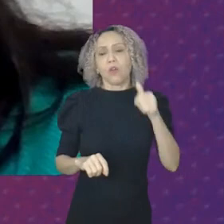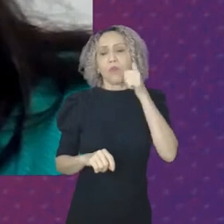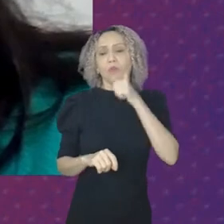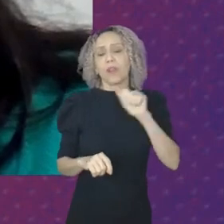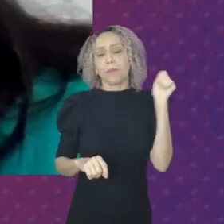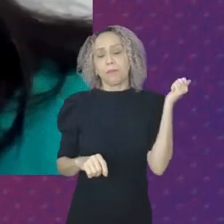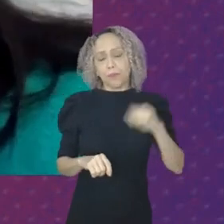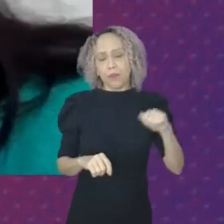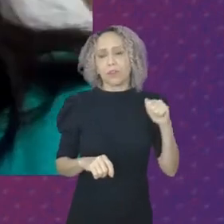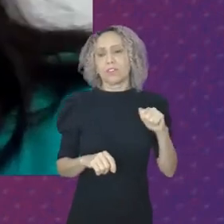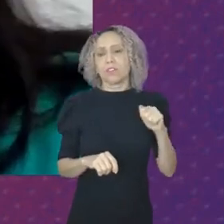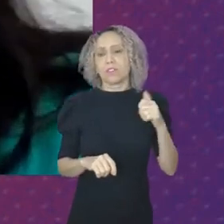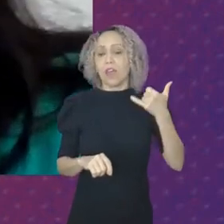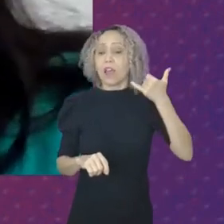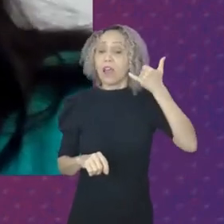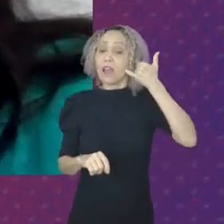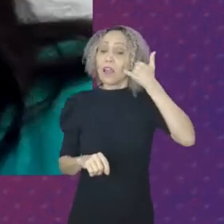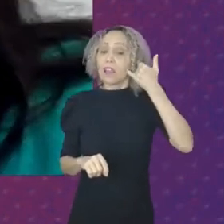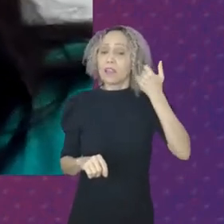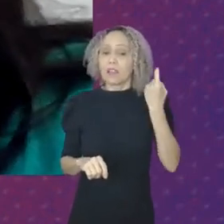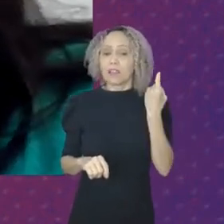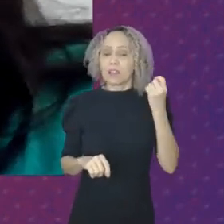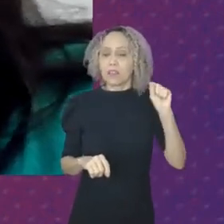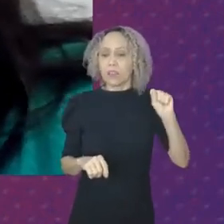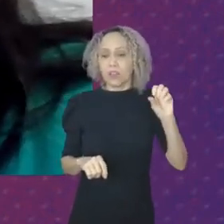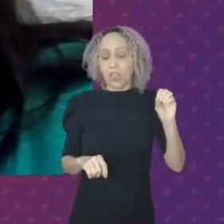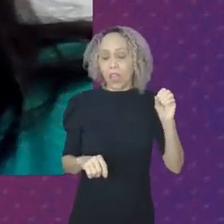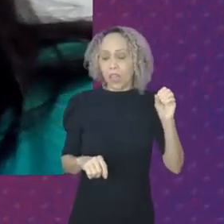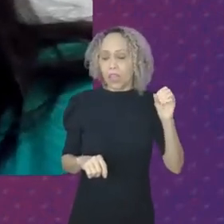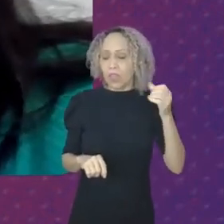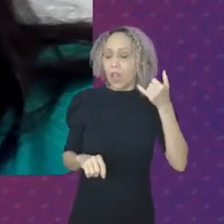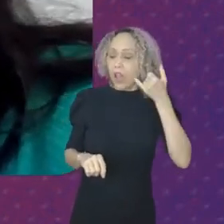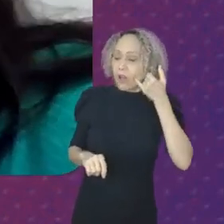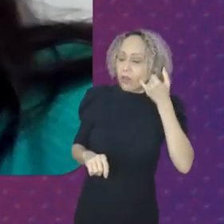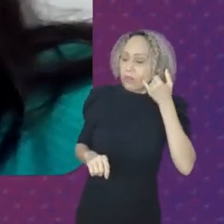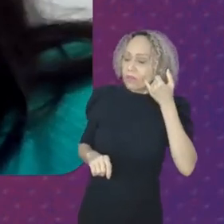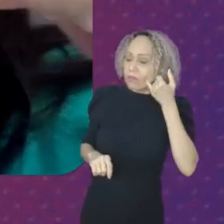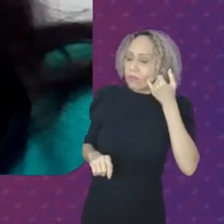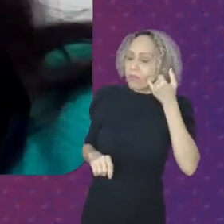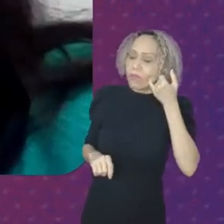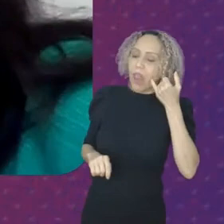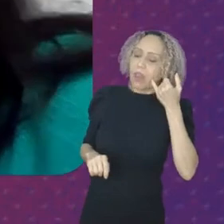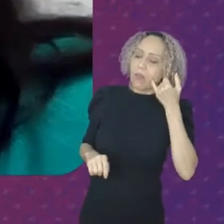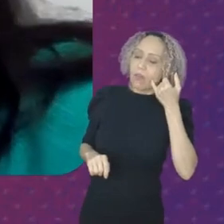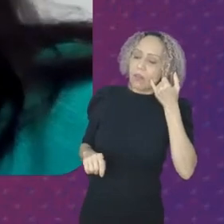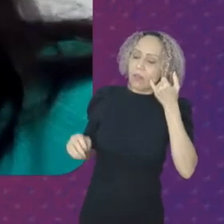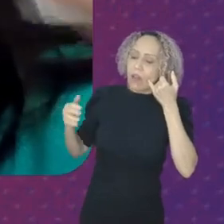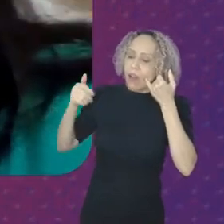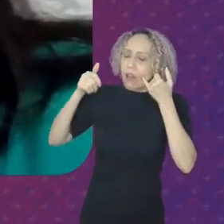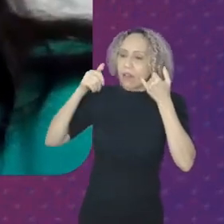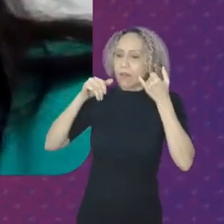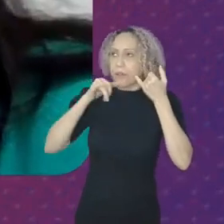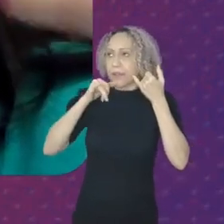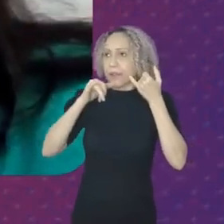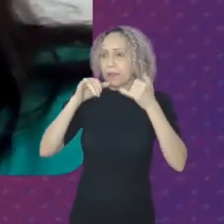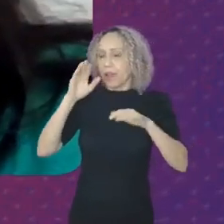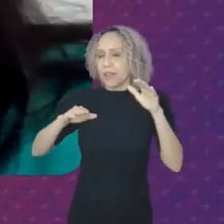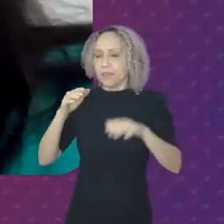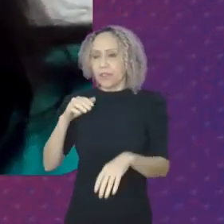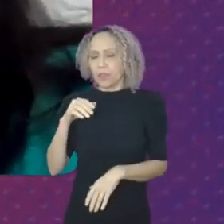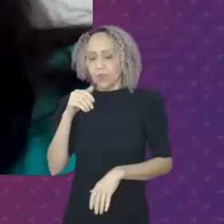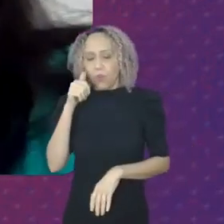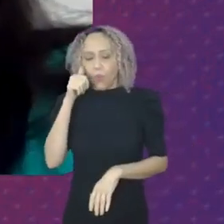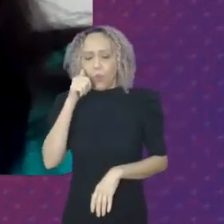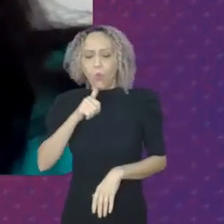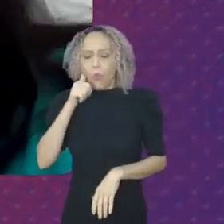mulheres atendem. Anteriormente, como é 100, 180, às vezes uma mulher que acabou de sofrer uma violência